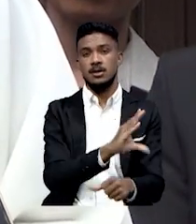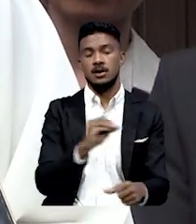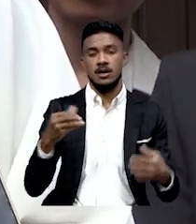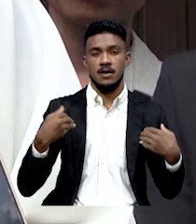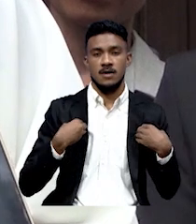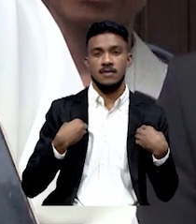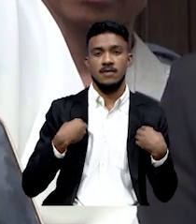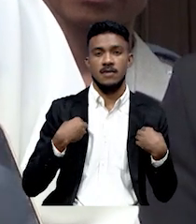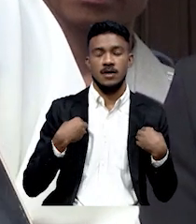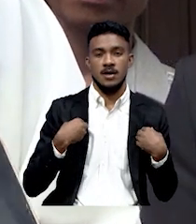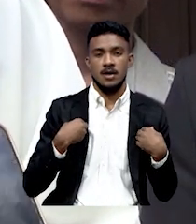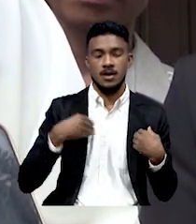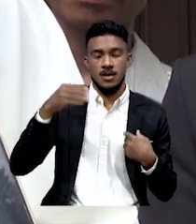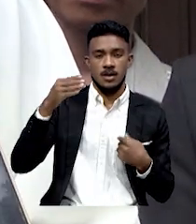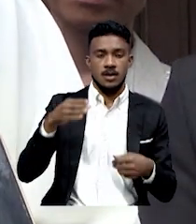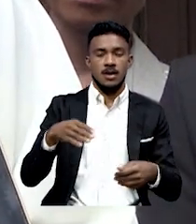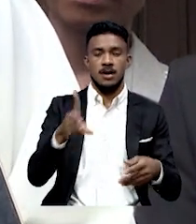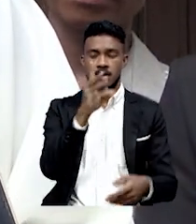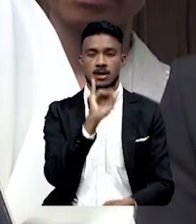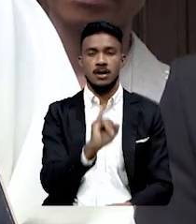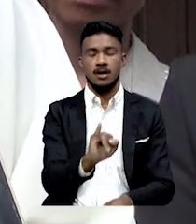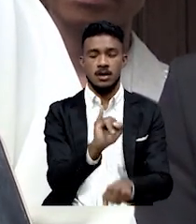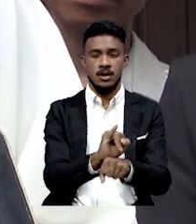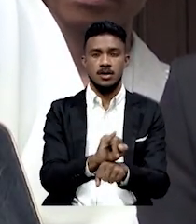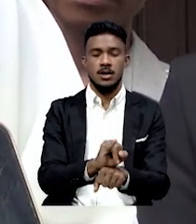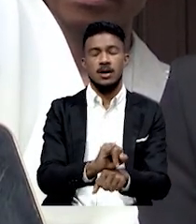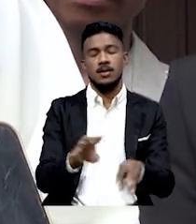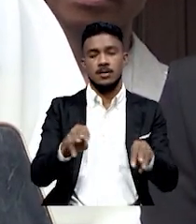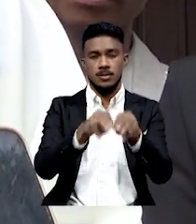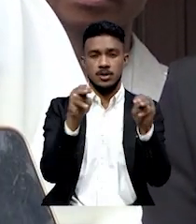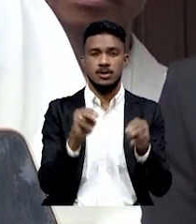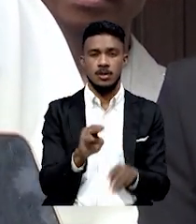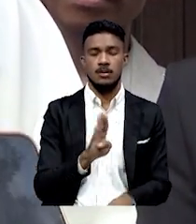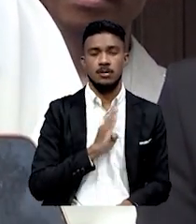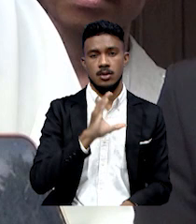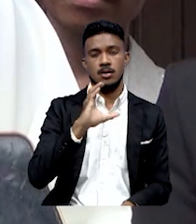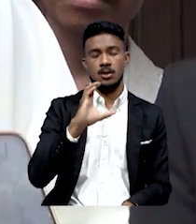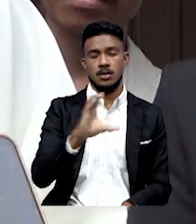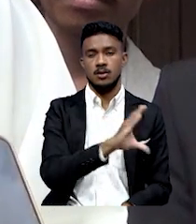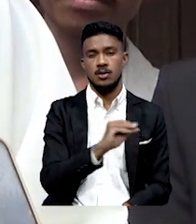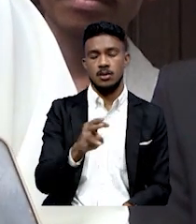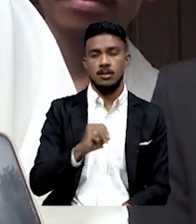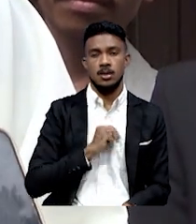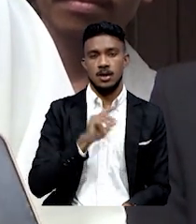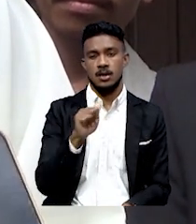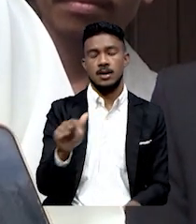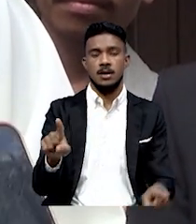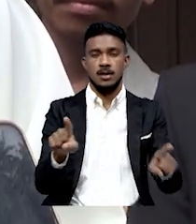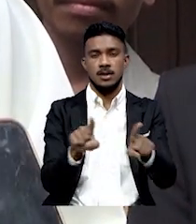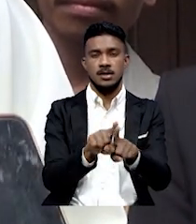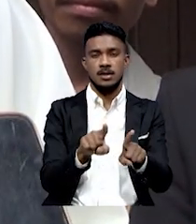de Iliné, deve a Horistan Diocese Rua Selo, Balcão no Maliana, deve dané, a Nessan.